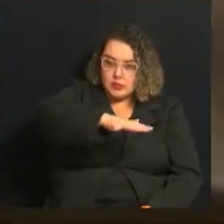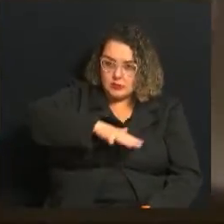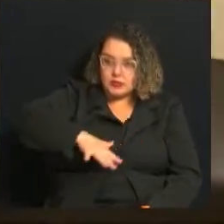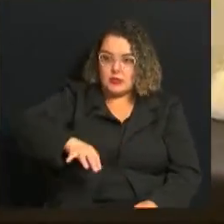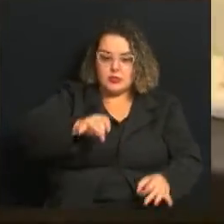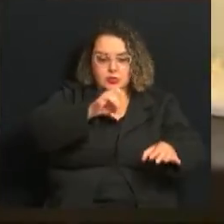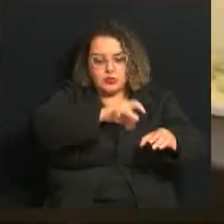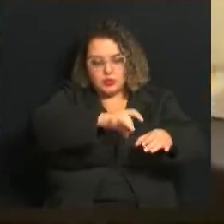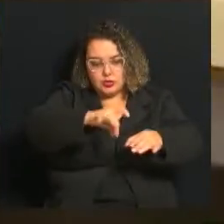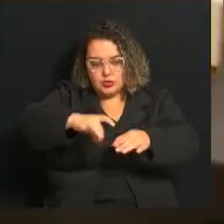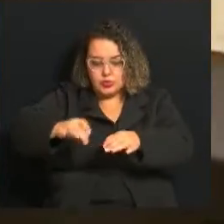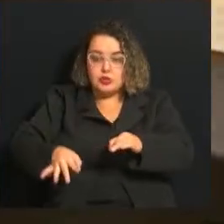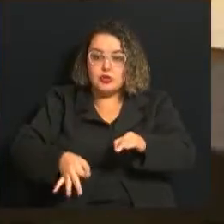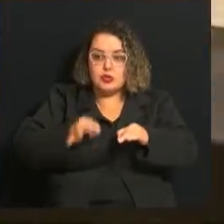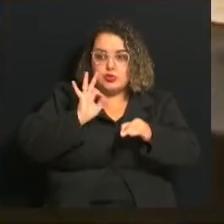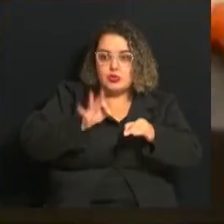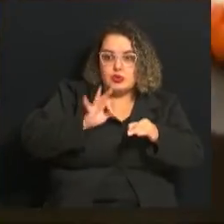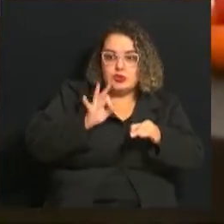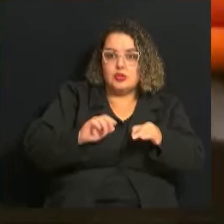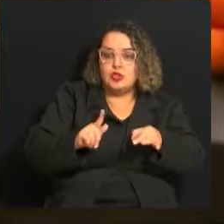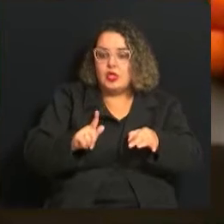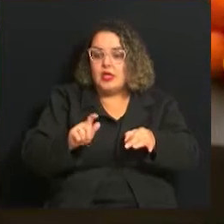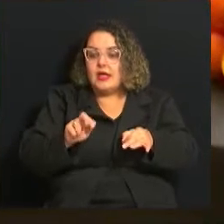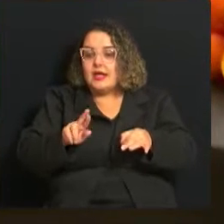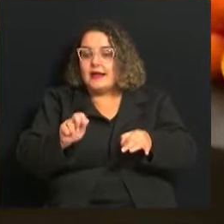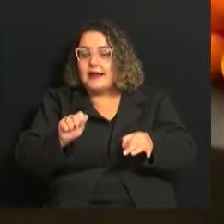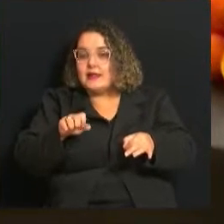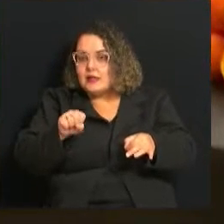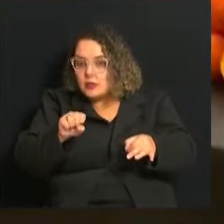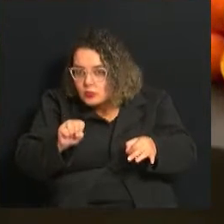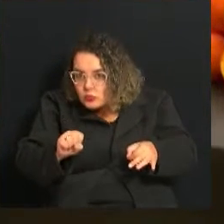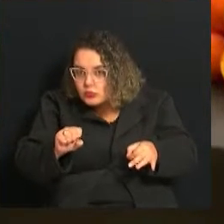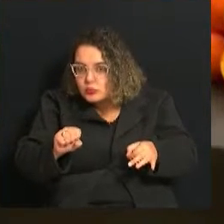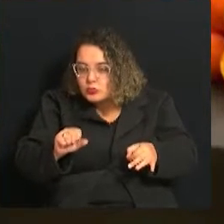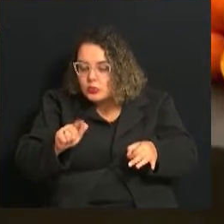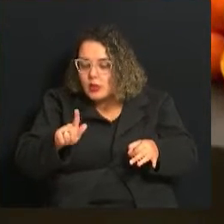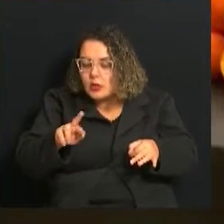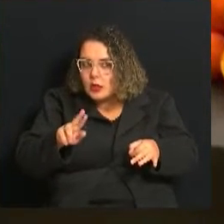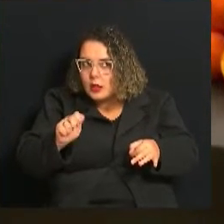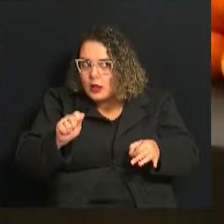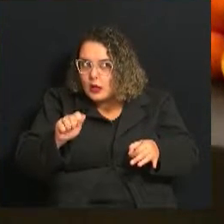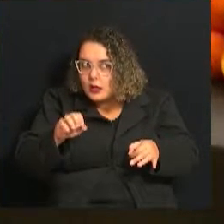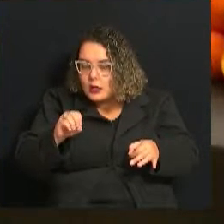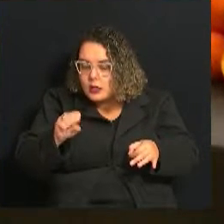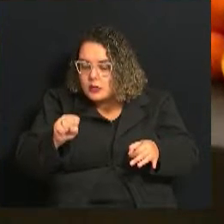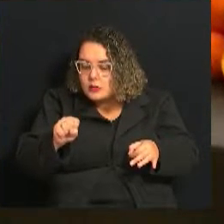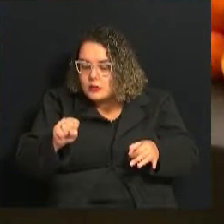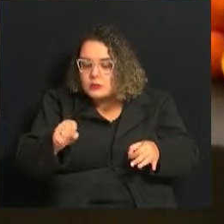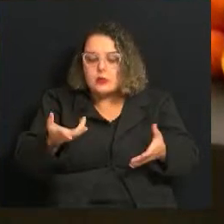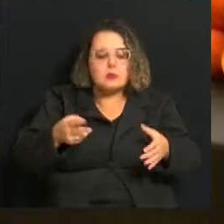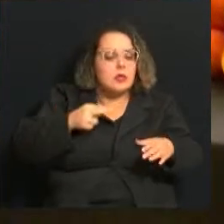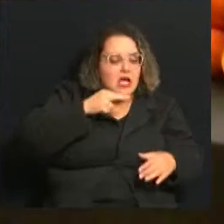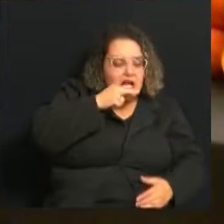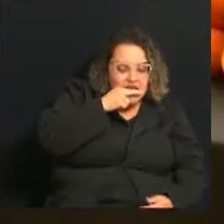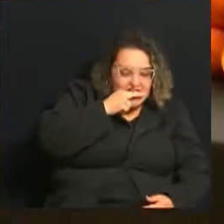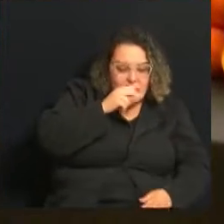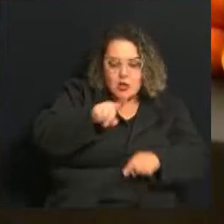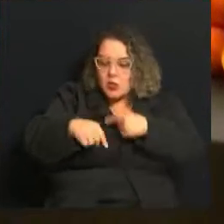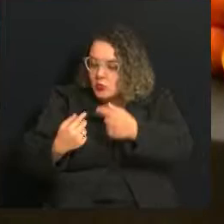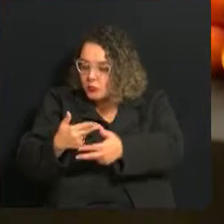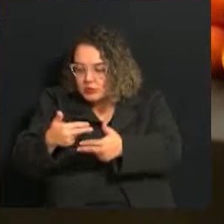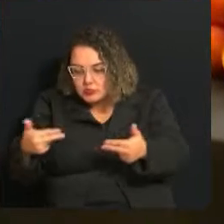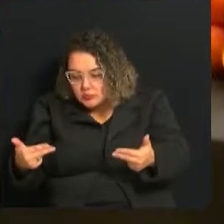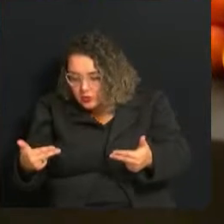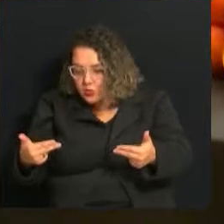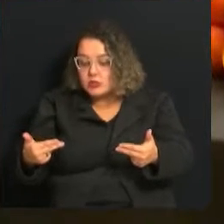café, na área de grãos, na área de outras culturas, como cana-de-açúcar, enfim. Houve